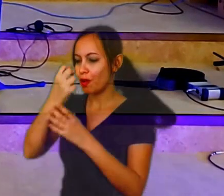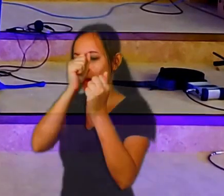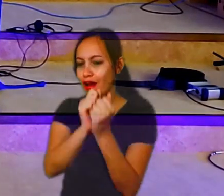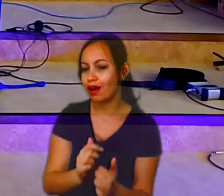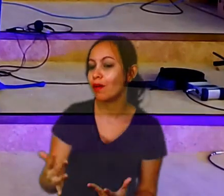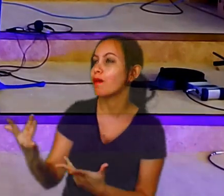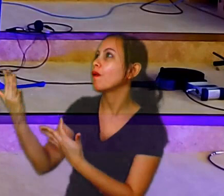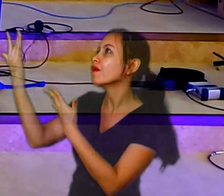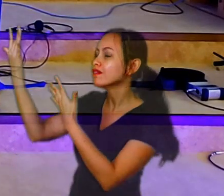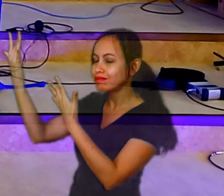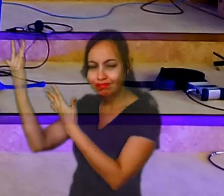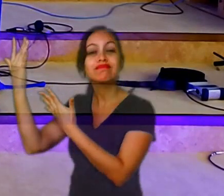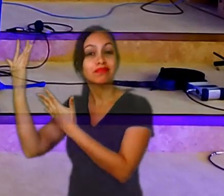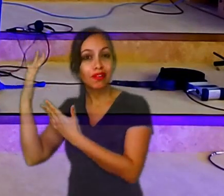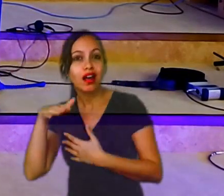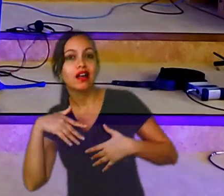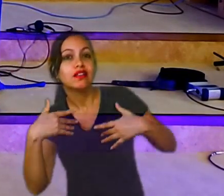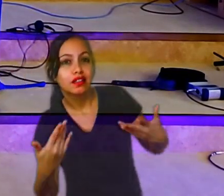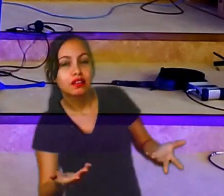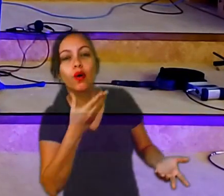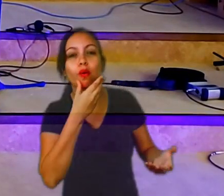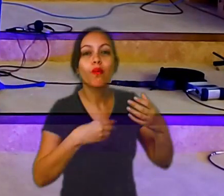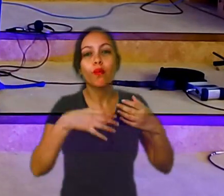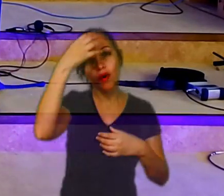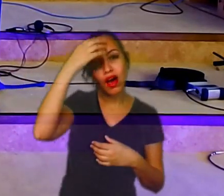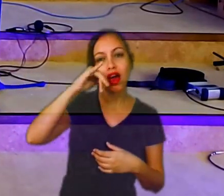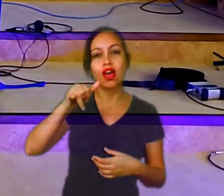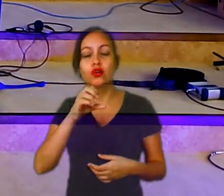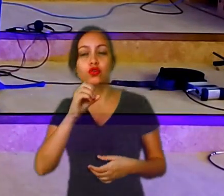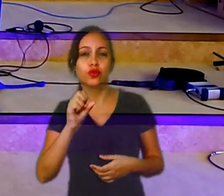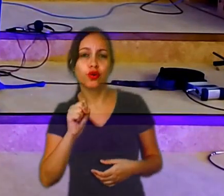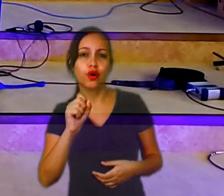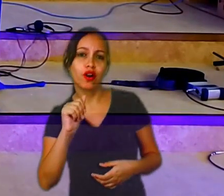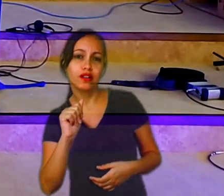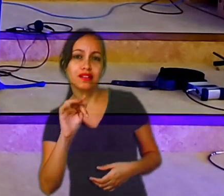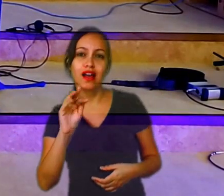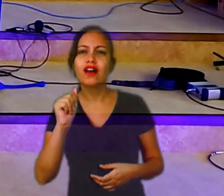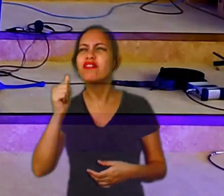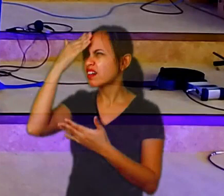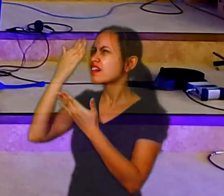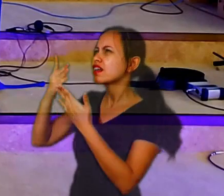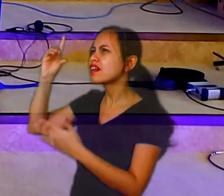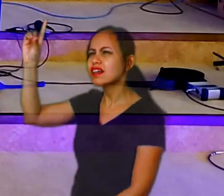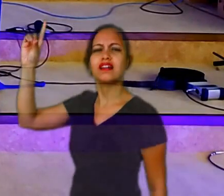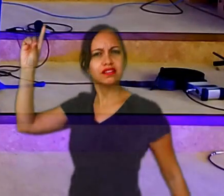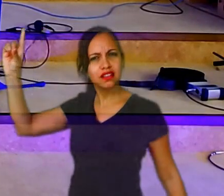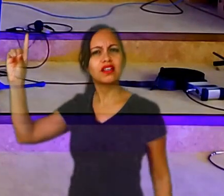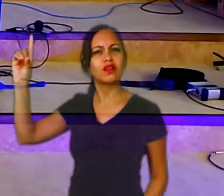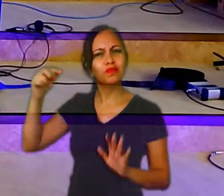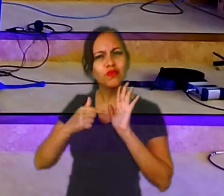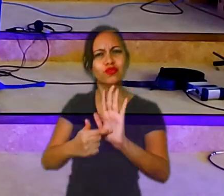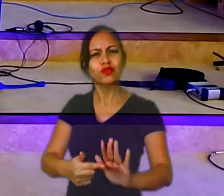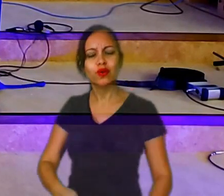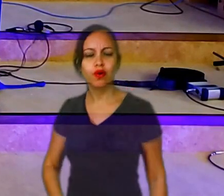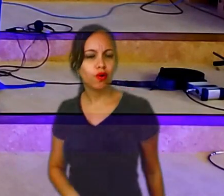deles. E isso Josafá enfatizou muito bem, ele creu nesse Deus que ele servia, o qual o